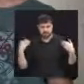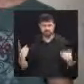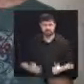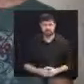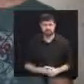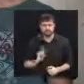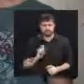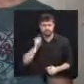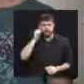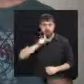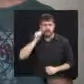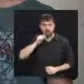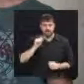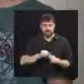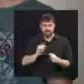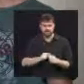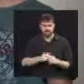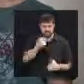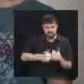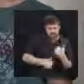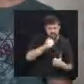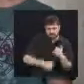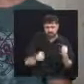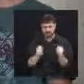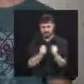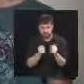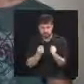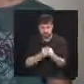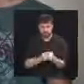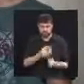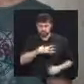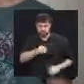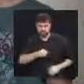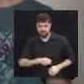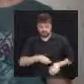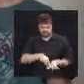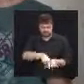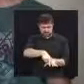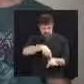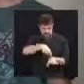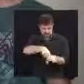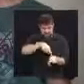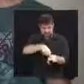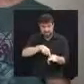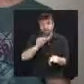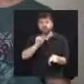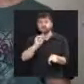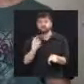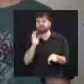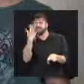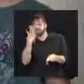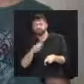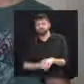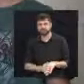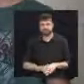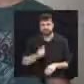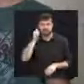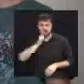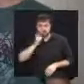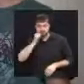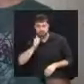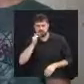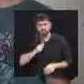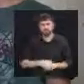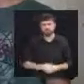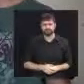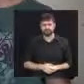e essa senhora estava jogando bola com o filho de sandália. Aí o que acontece? Ela pegou